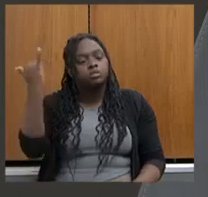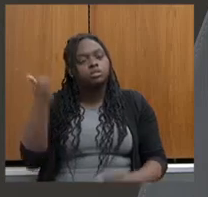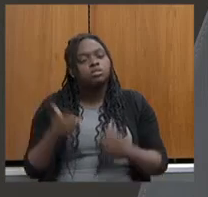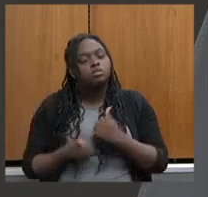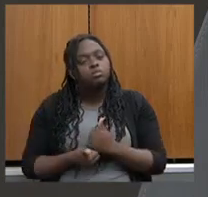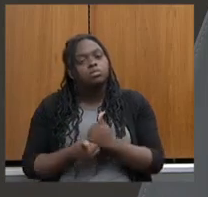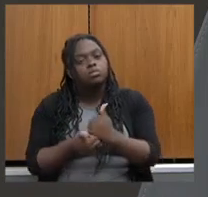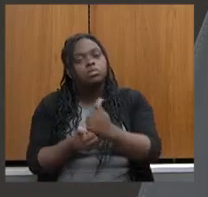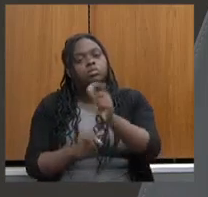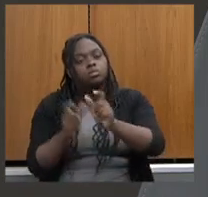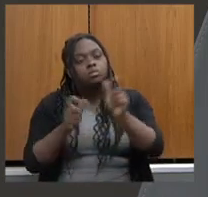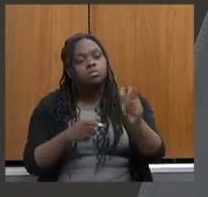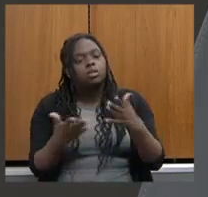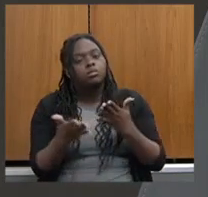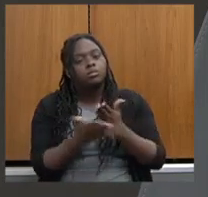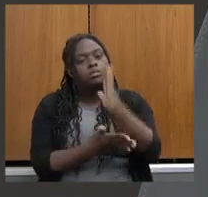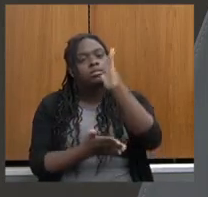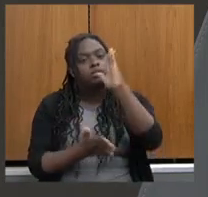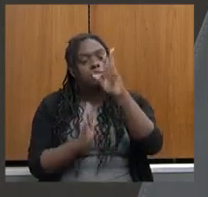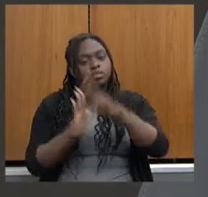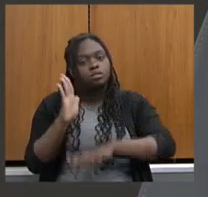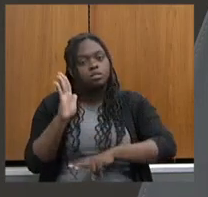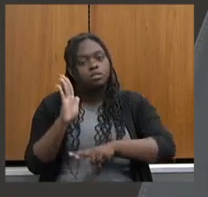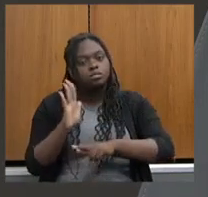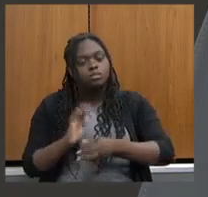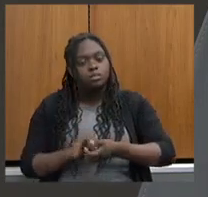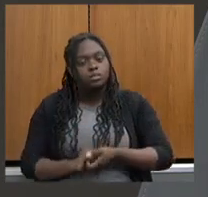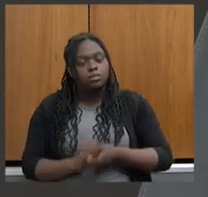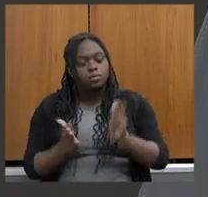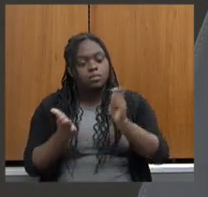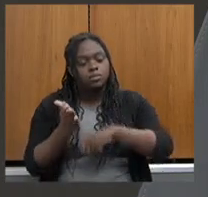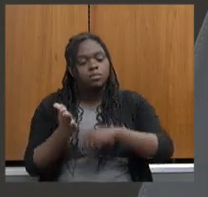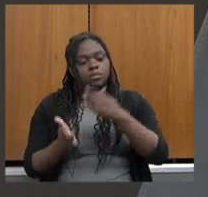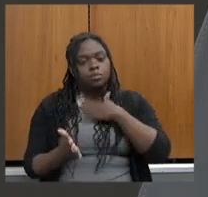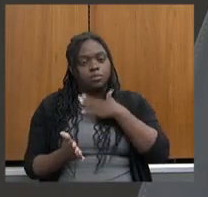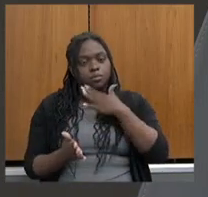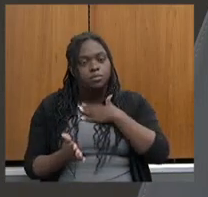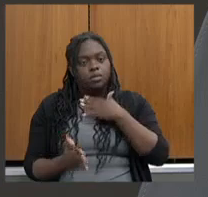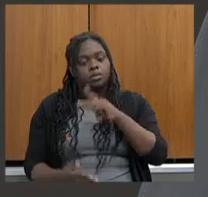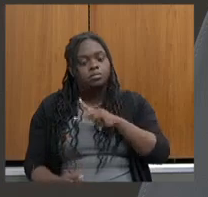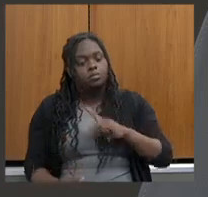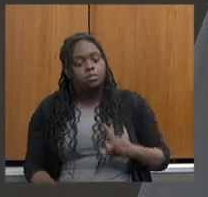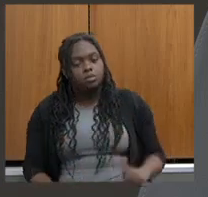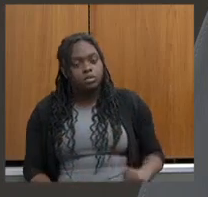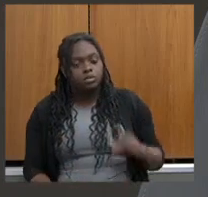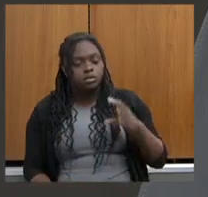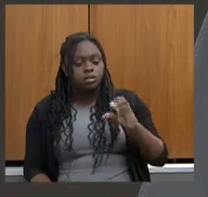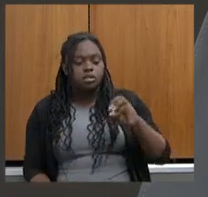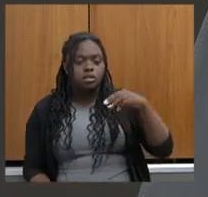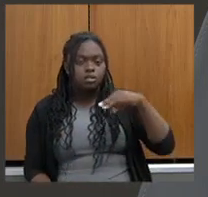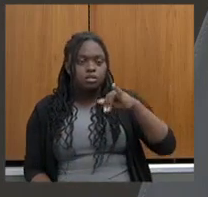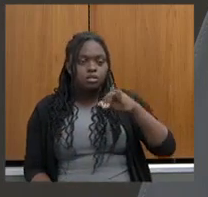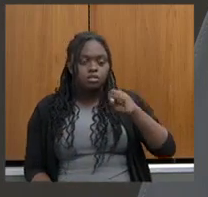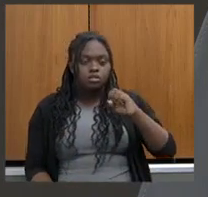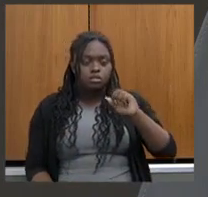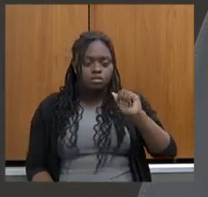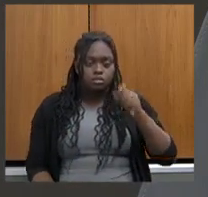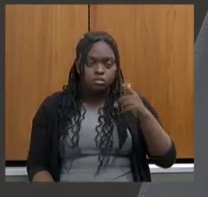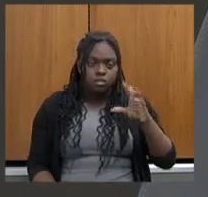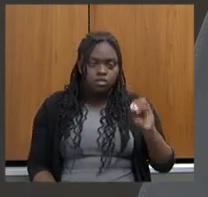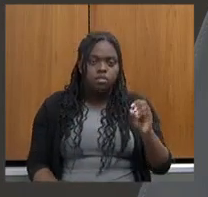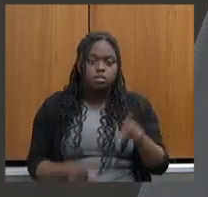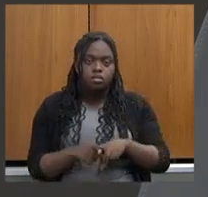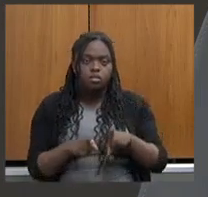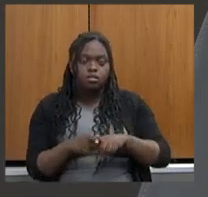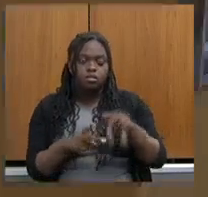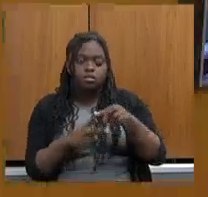com o apoio dos pares na aprovação deste requerimento requerimento Assinado por mim pelo presidente da Comissão Deputado sargento Rodrigues pelo Deputado João Leite